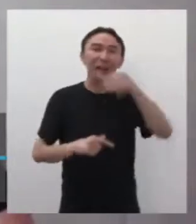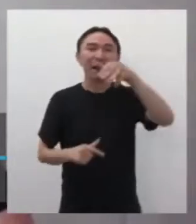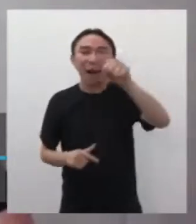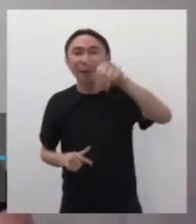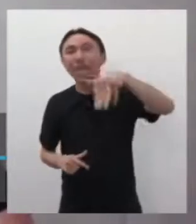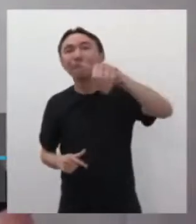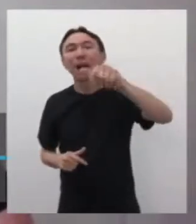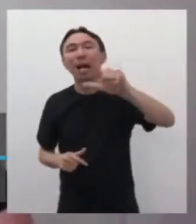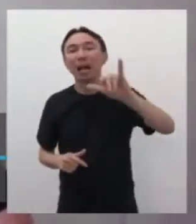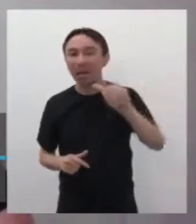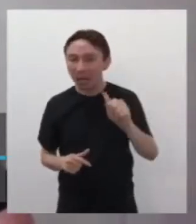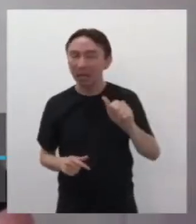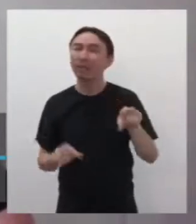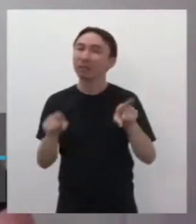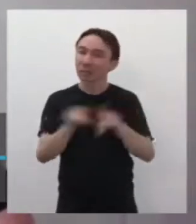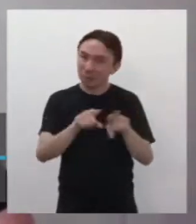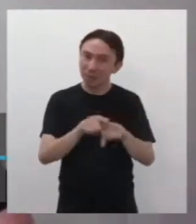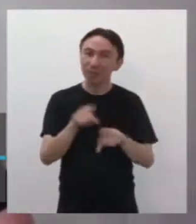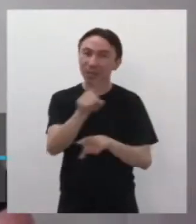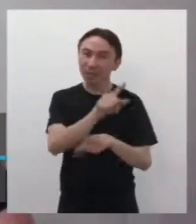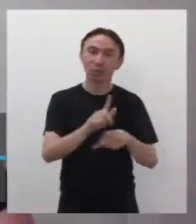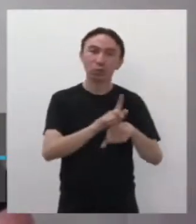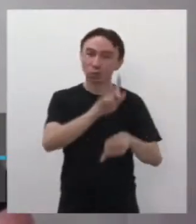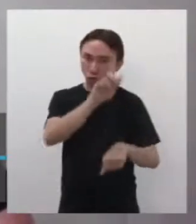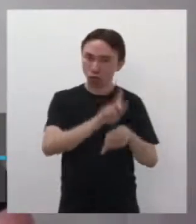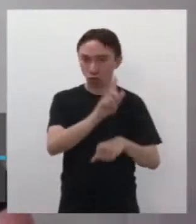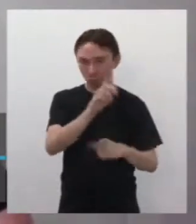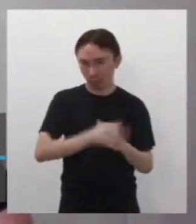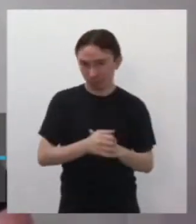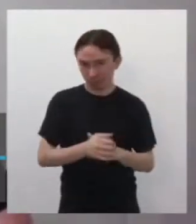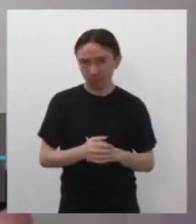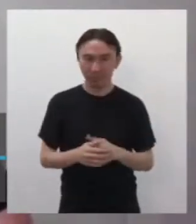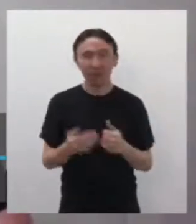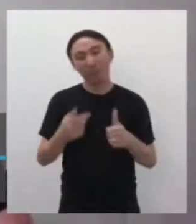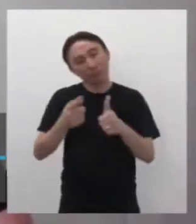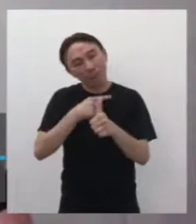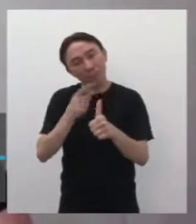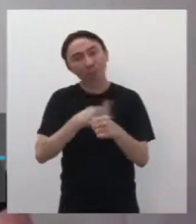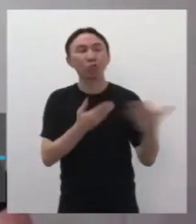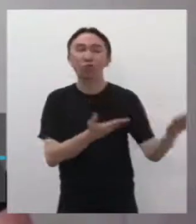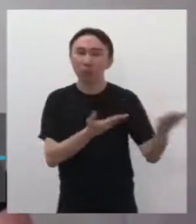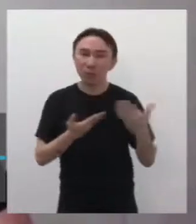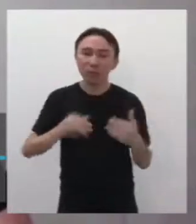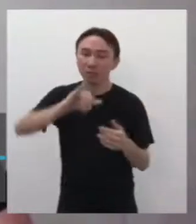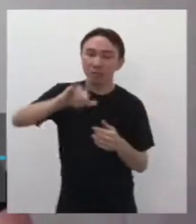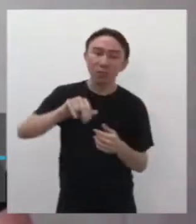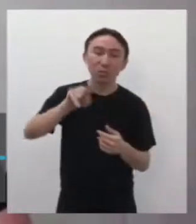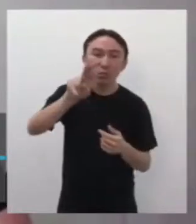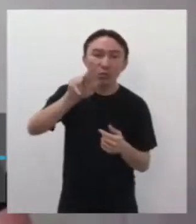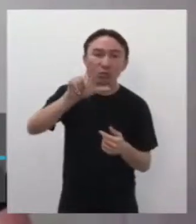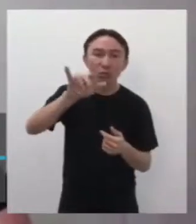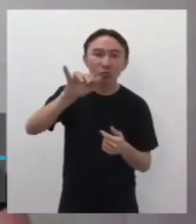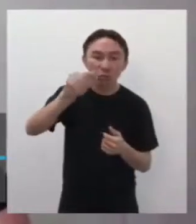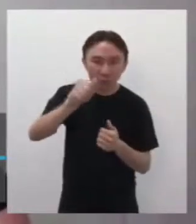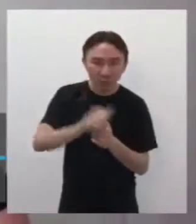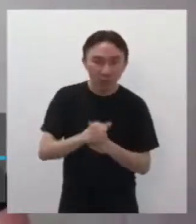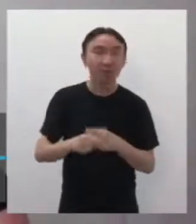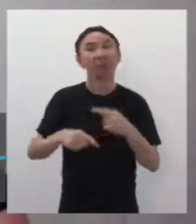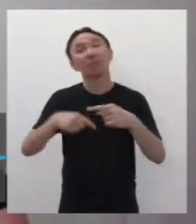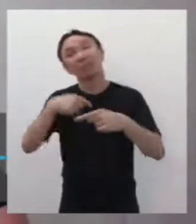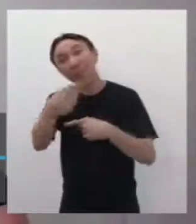nossa conversa chamando a Júlia e depois a Maia, que a Maia vai falar um pouquinho das